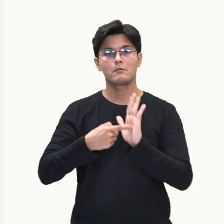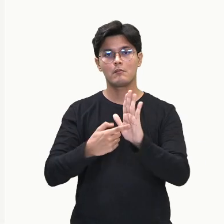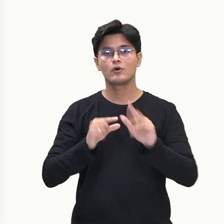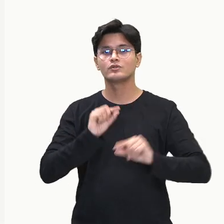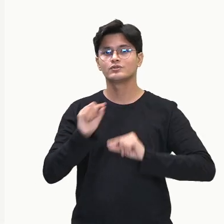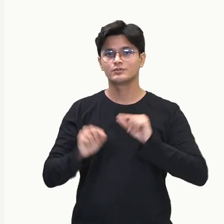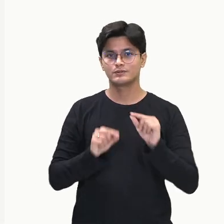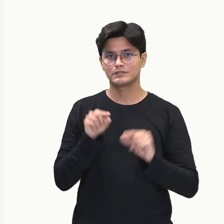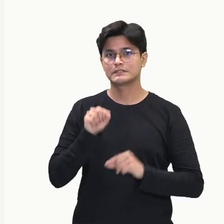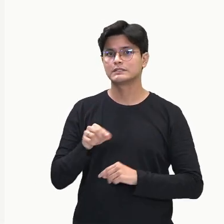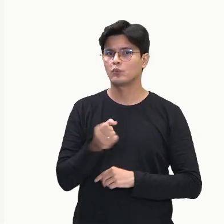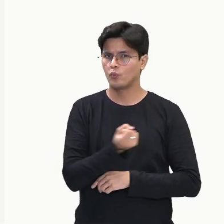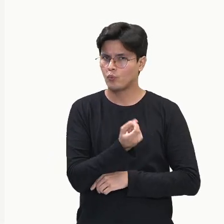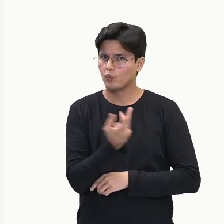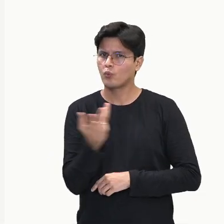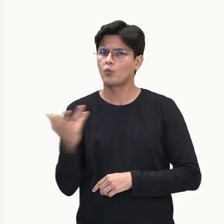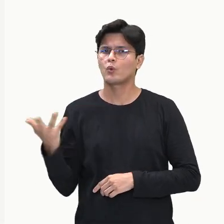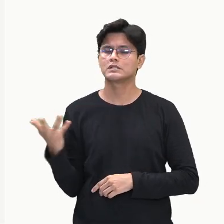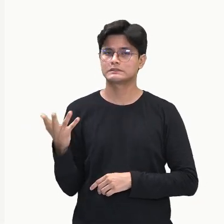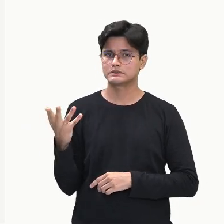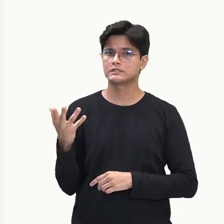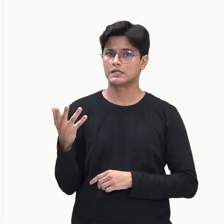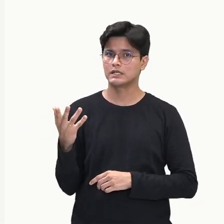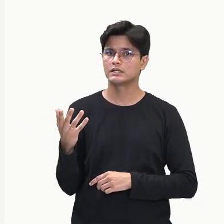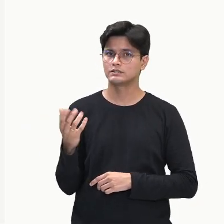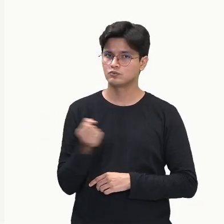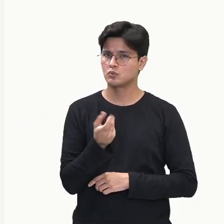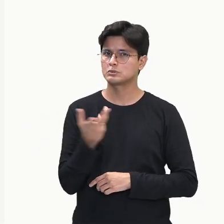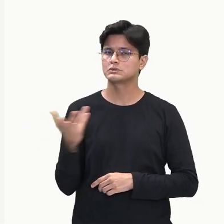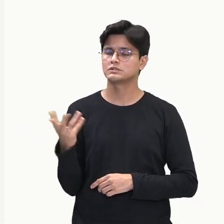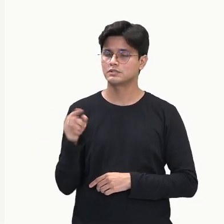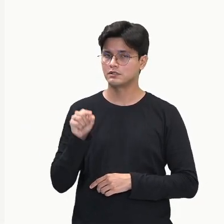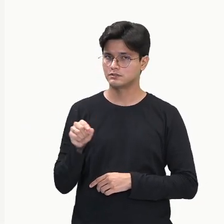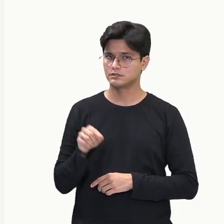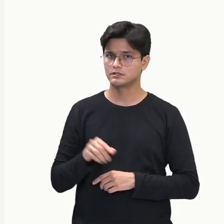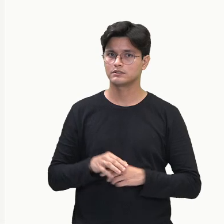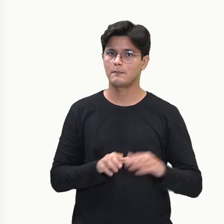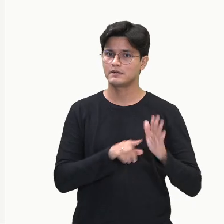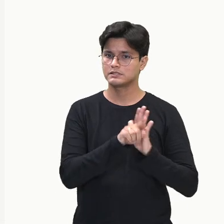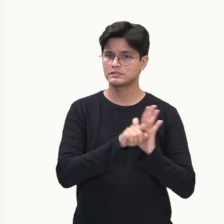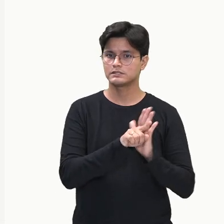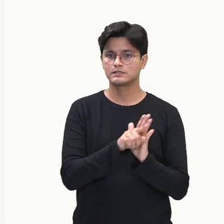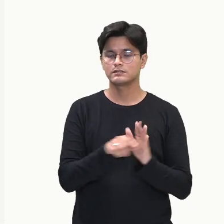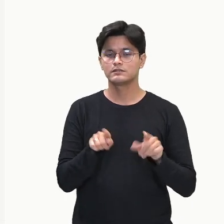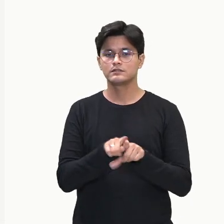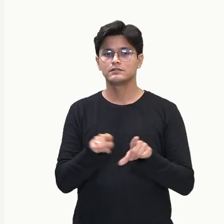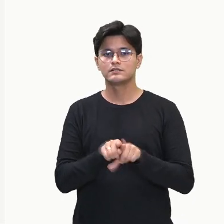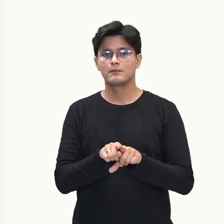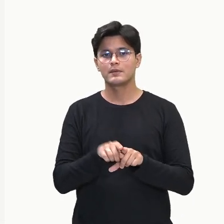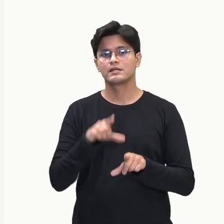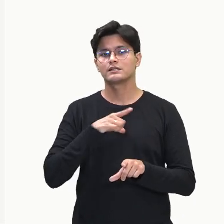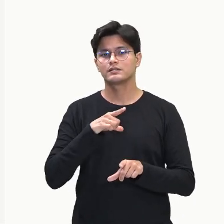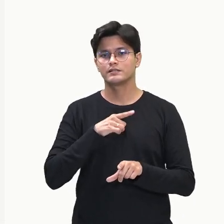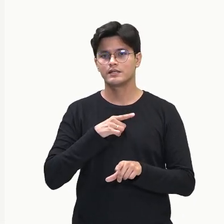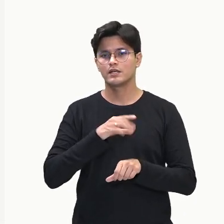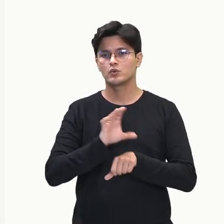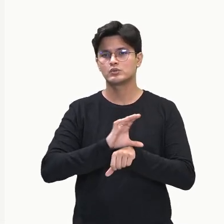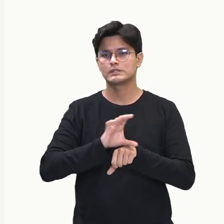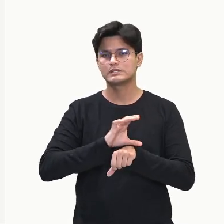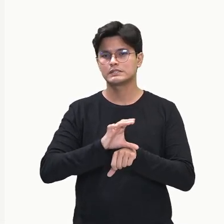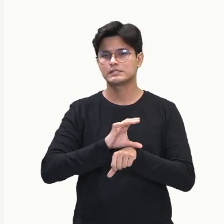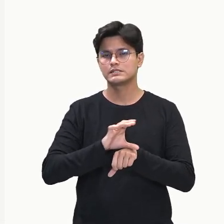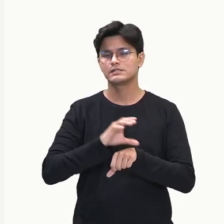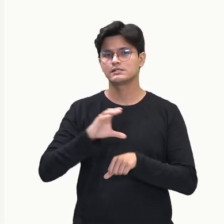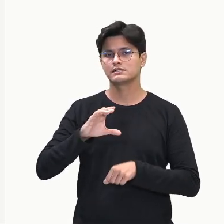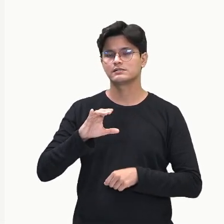mais expressivos aqui dessa análise. E essa parte que restou, então, que diz